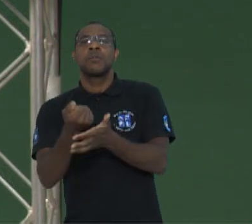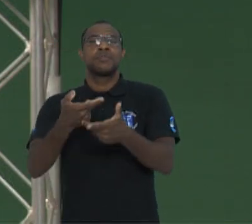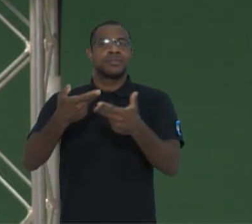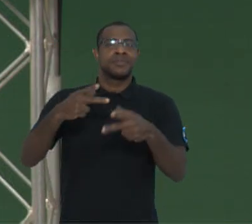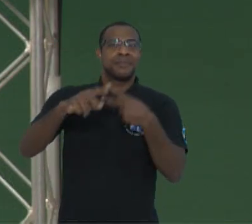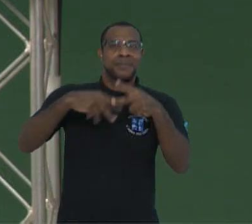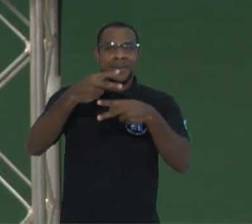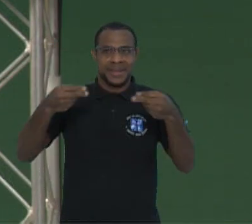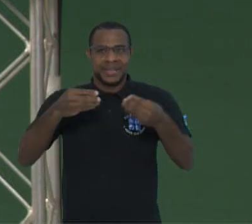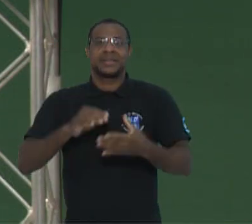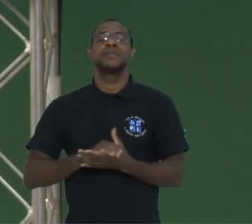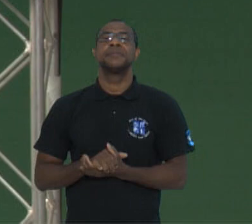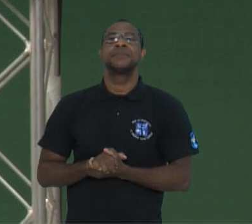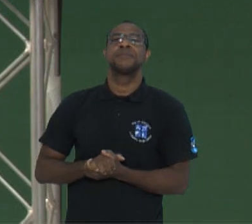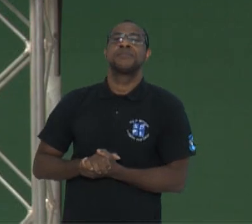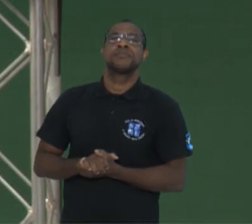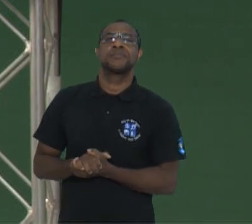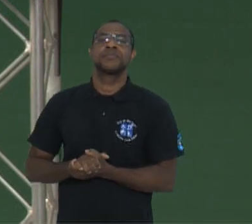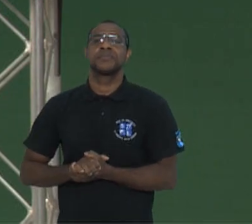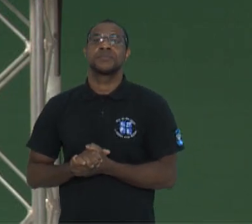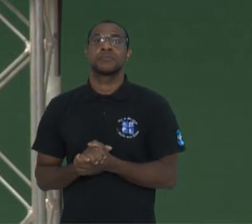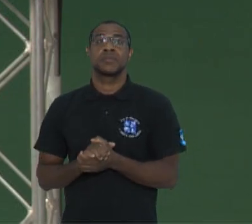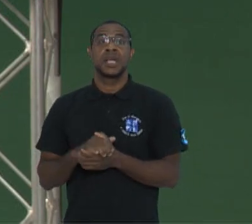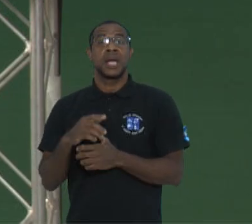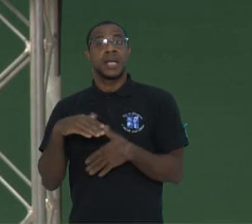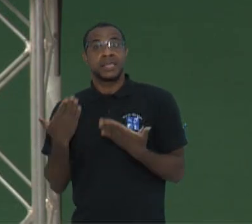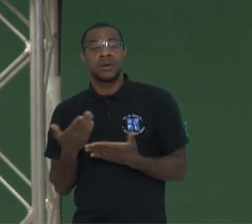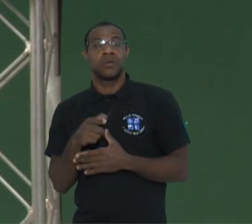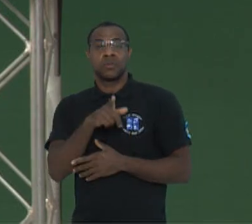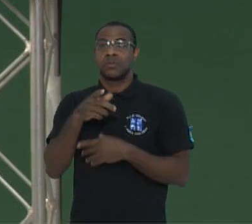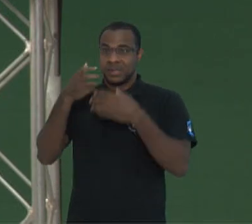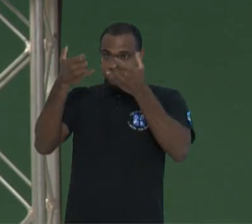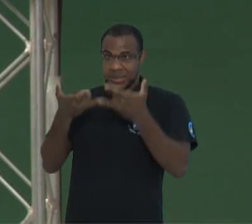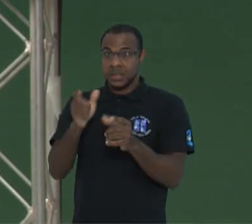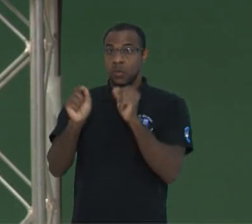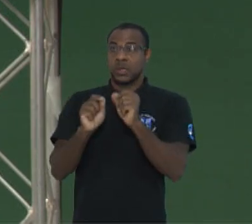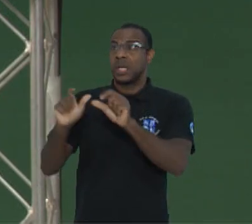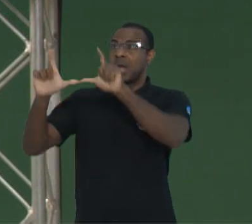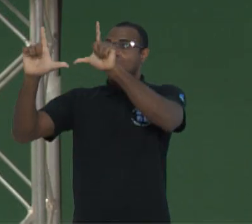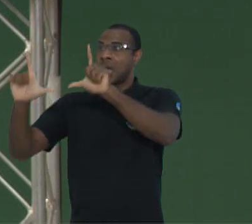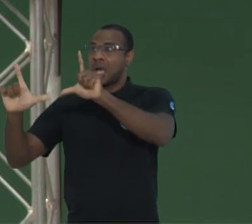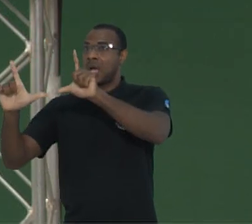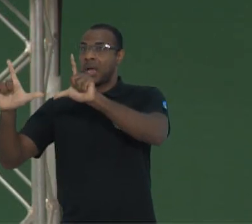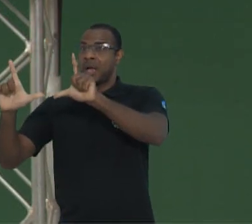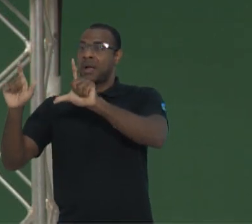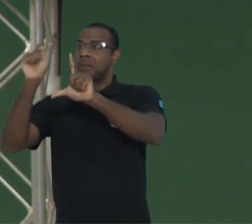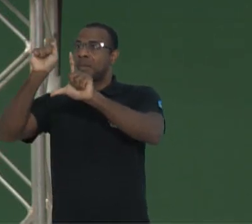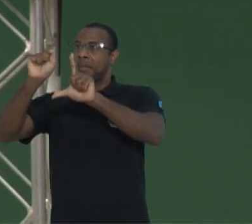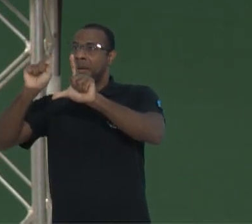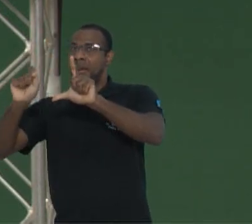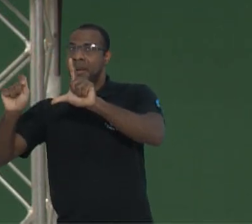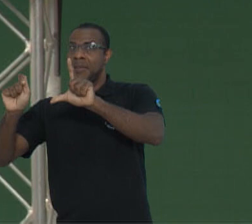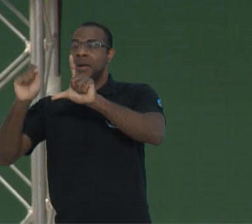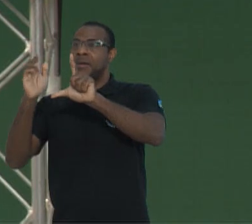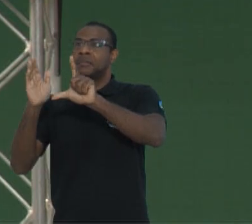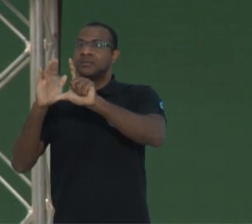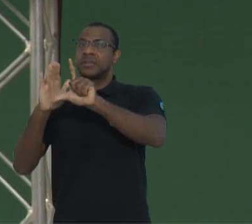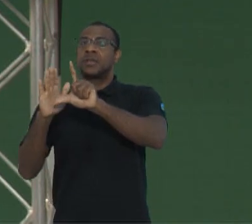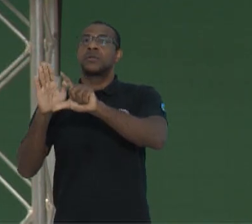Observem, pessoal, que quando a gente fala de postcard, como eu disse para vocês, as informações ficam no lado